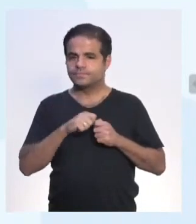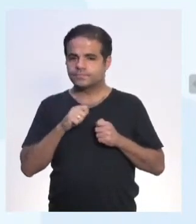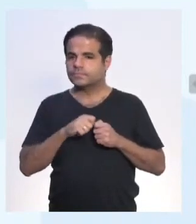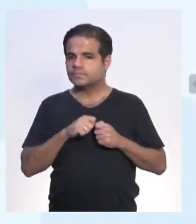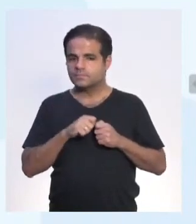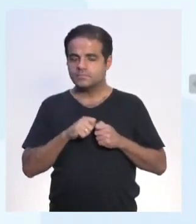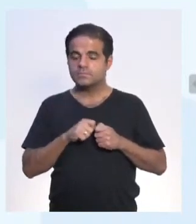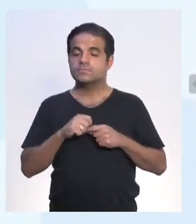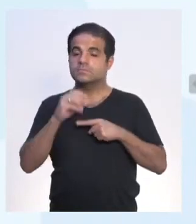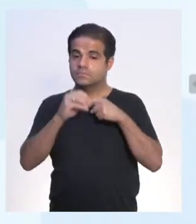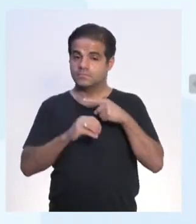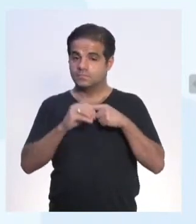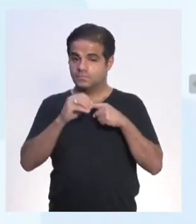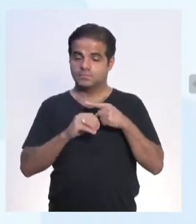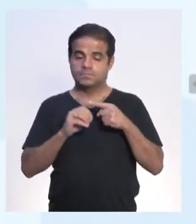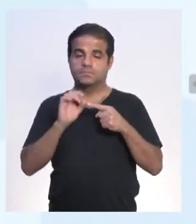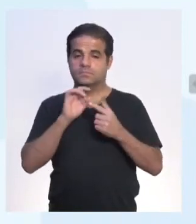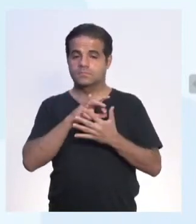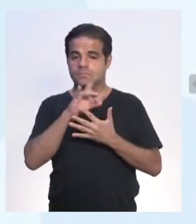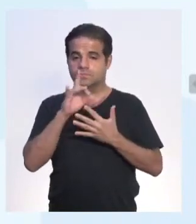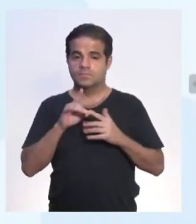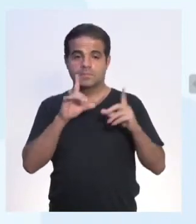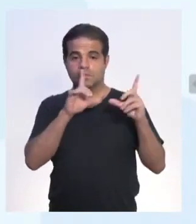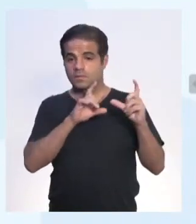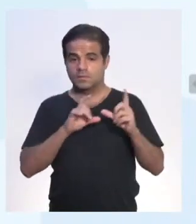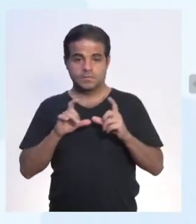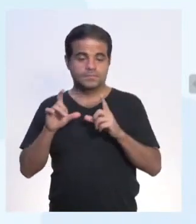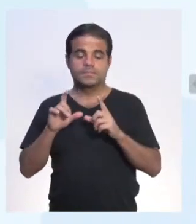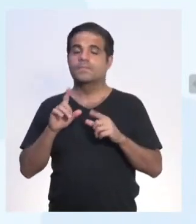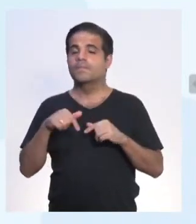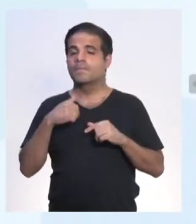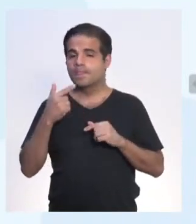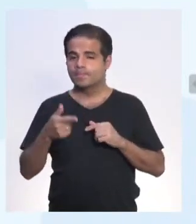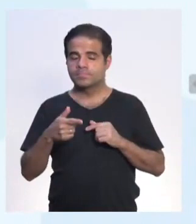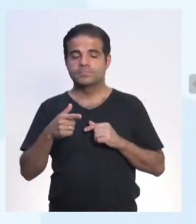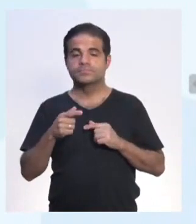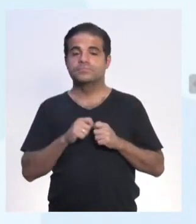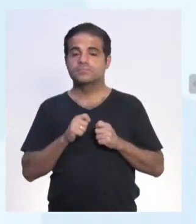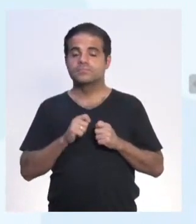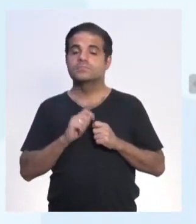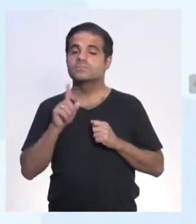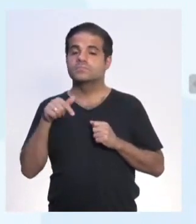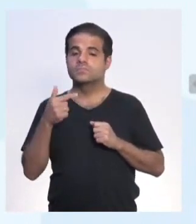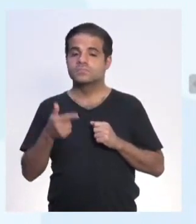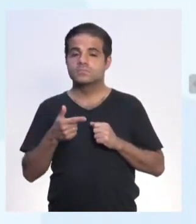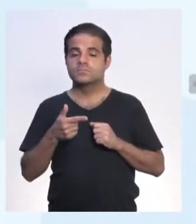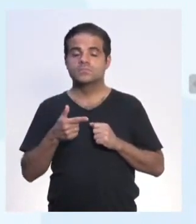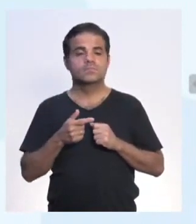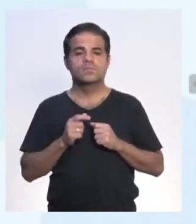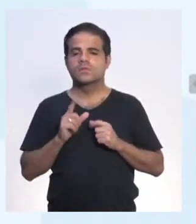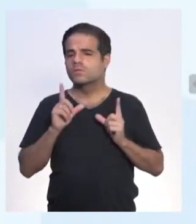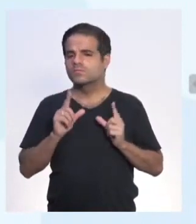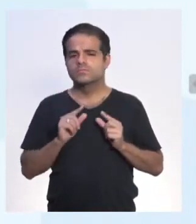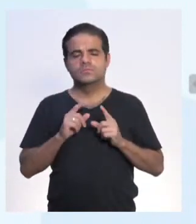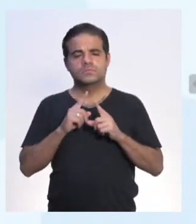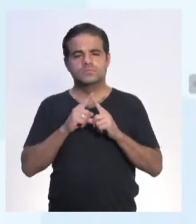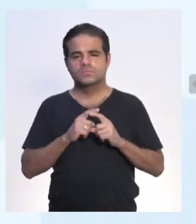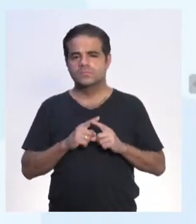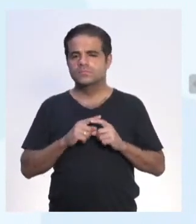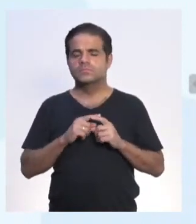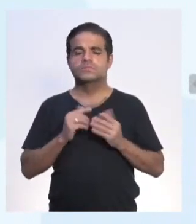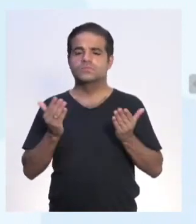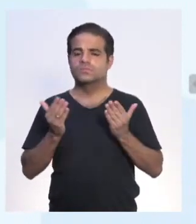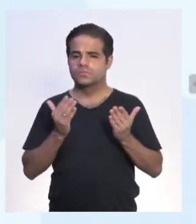a fração de cada uma das figuras e fazia depois o mínimo, o múltiplo comum para